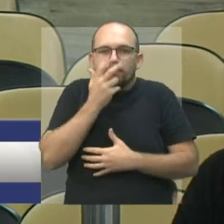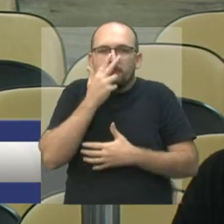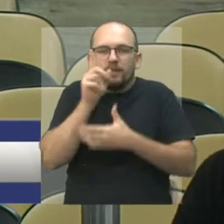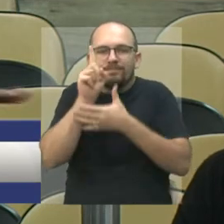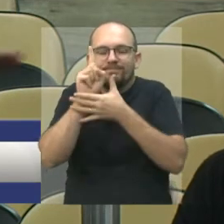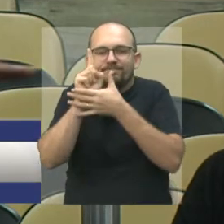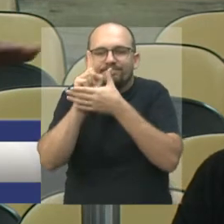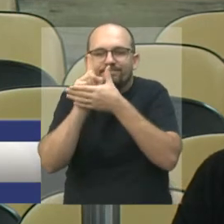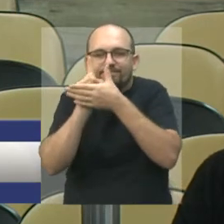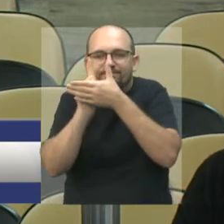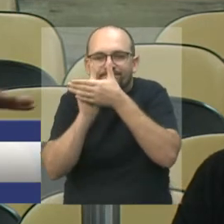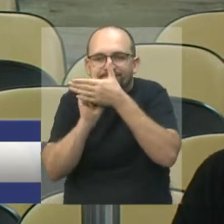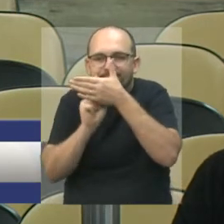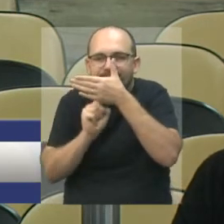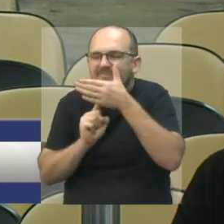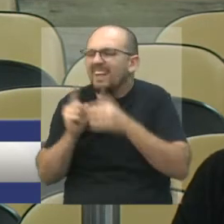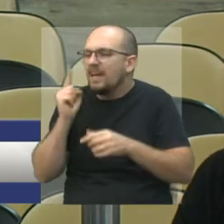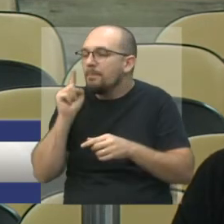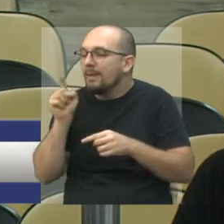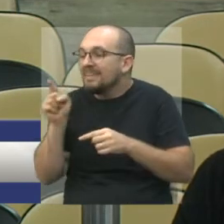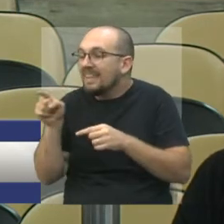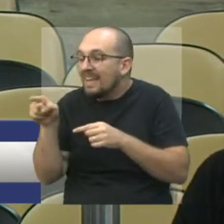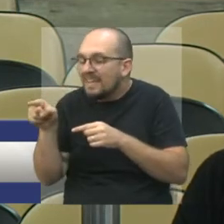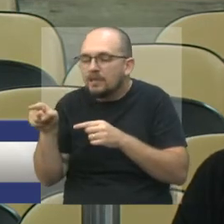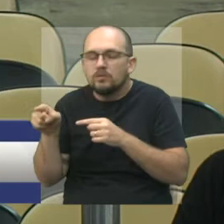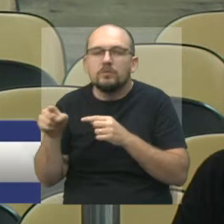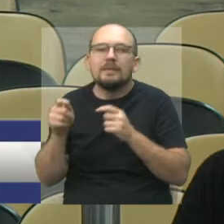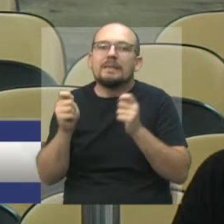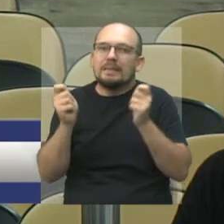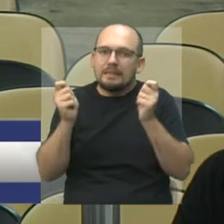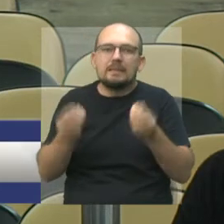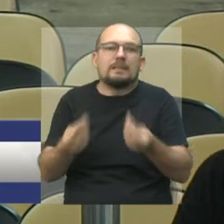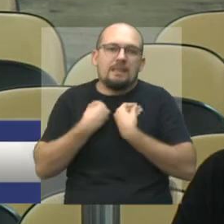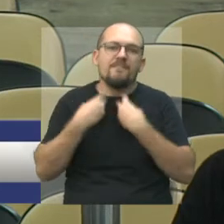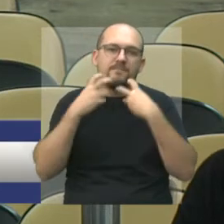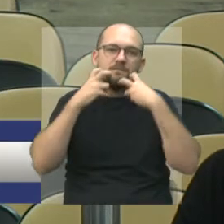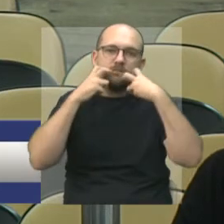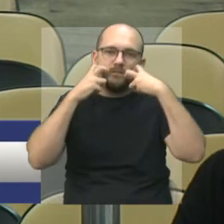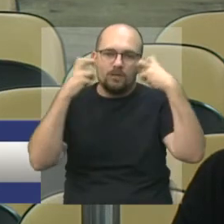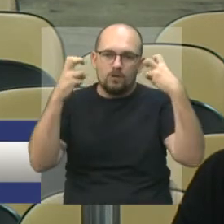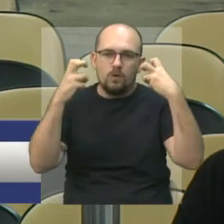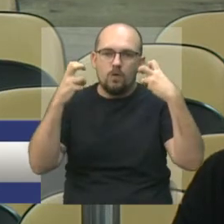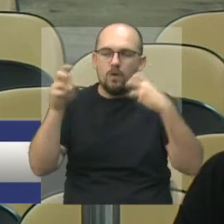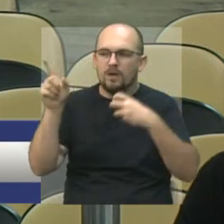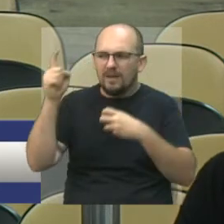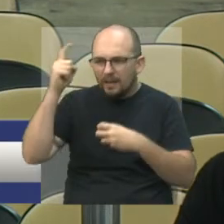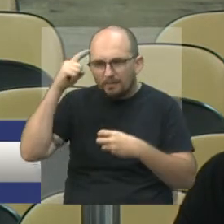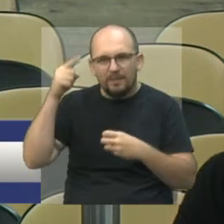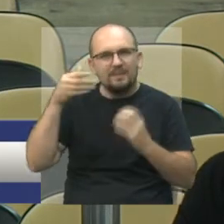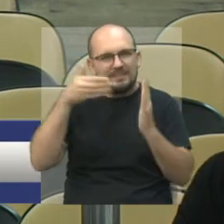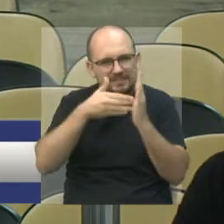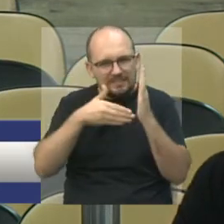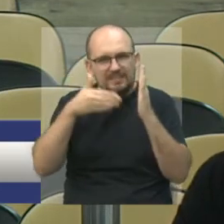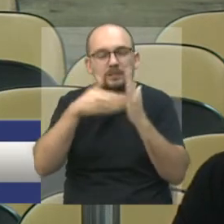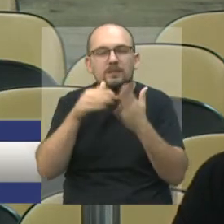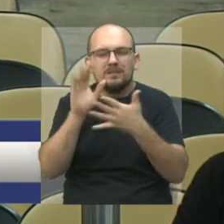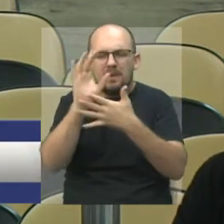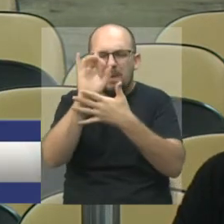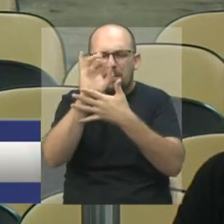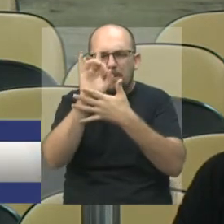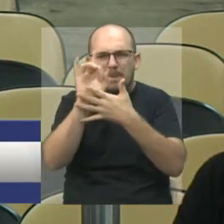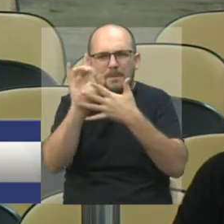lá e falar, gente, calma, isso daqui, olha só, é detalhe diante daquilo que nós estamos enfrentando e o que a nossa